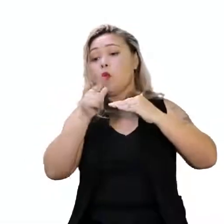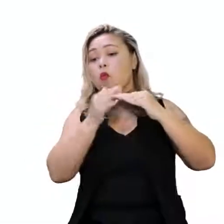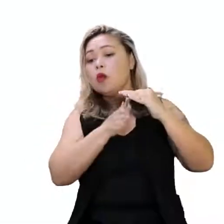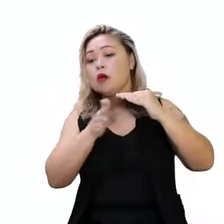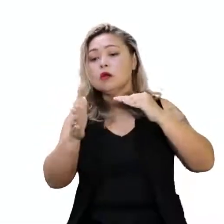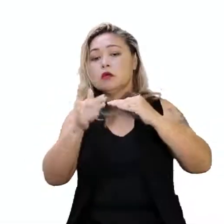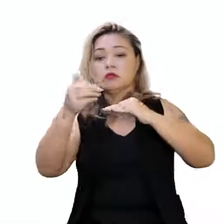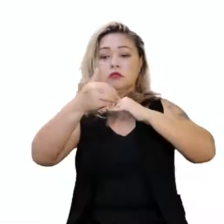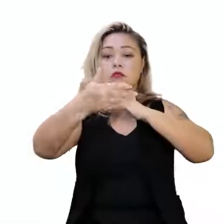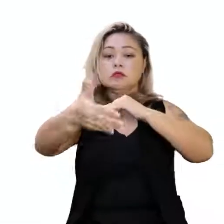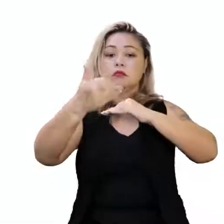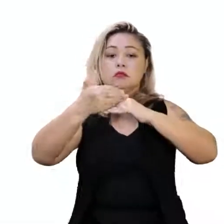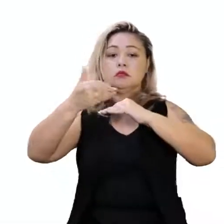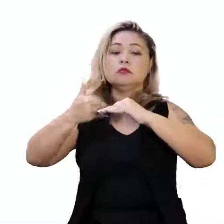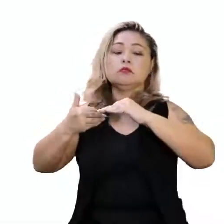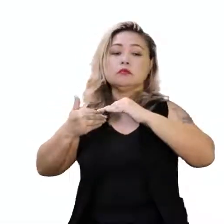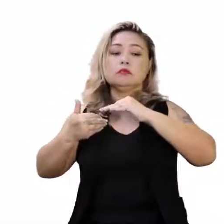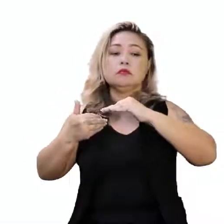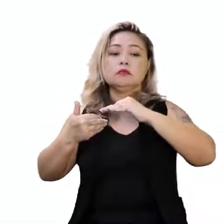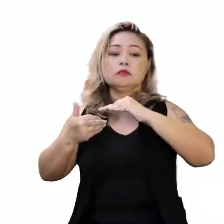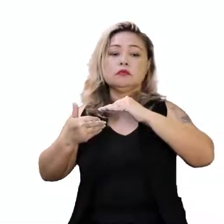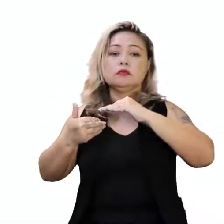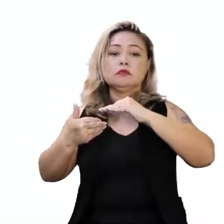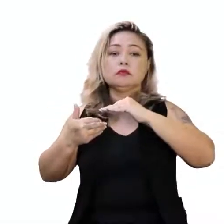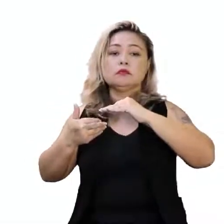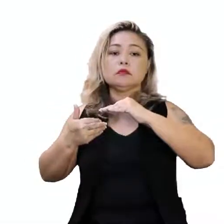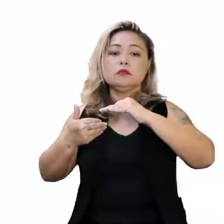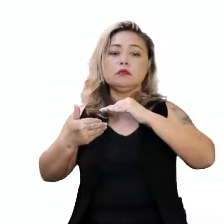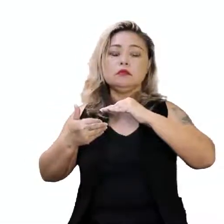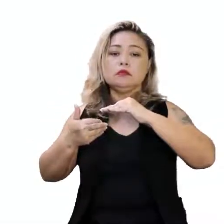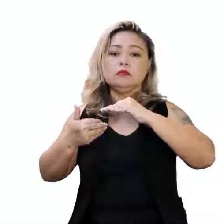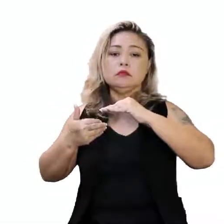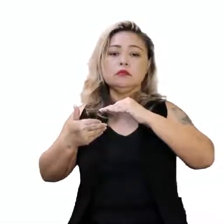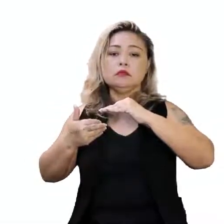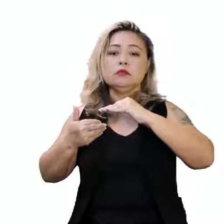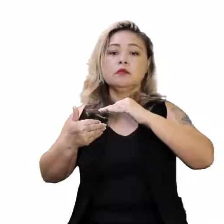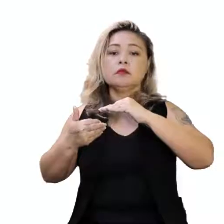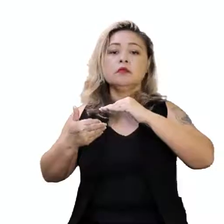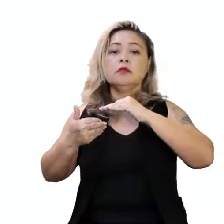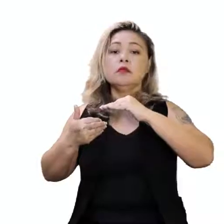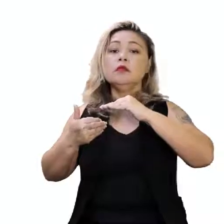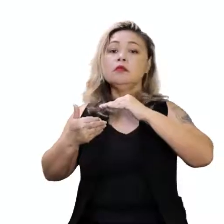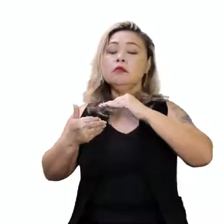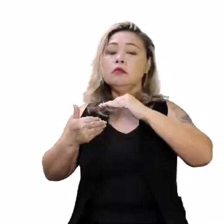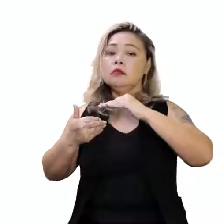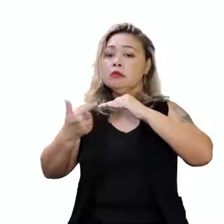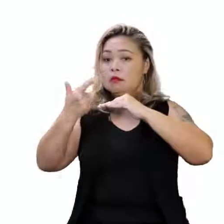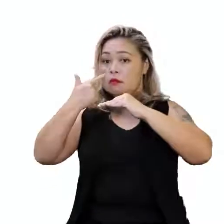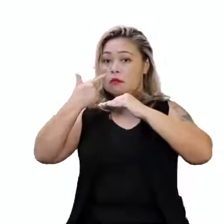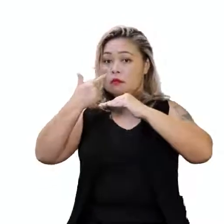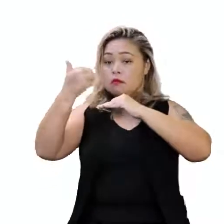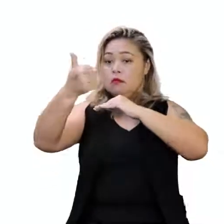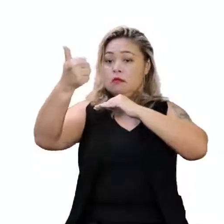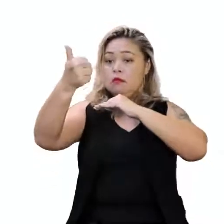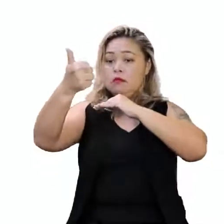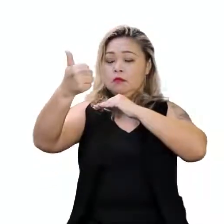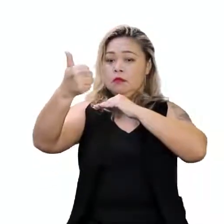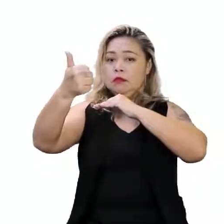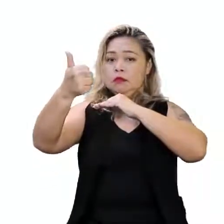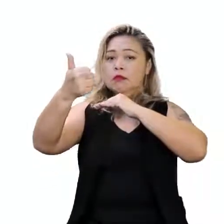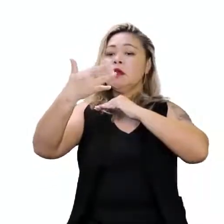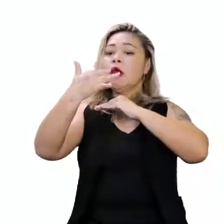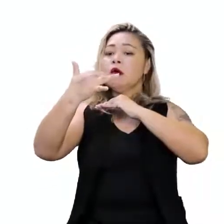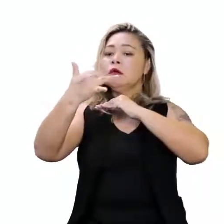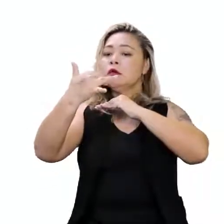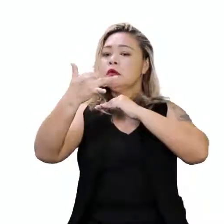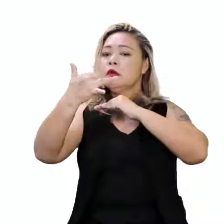rio, separando essas populações. População agora 1 e 2, vamos dizer isso. Olha a população 1, ela tem uma